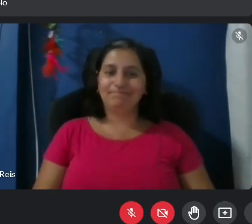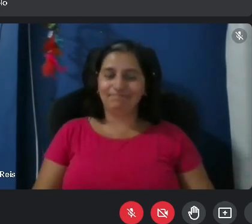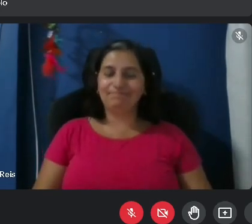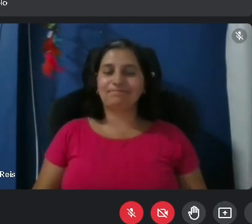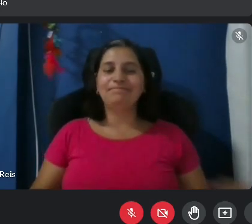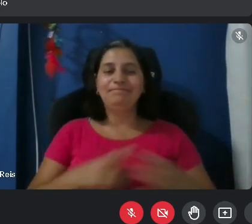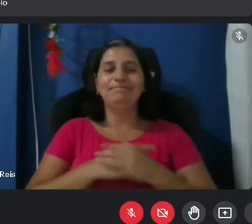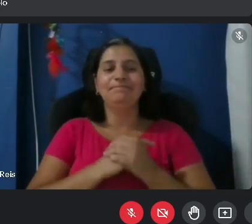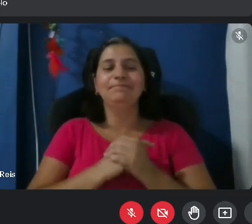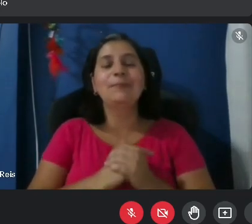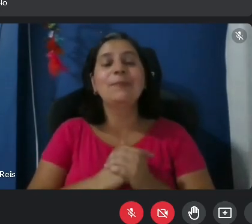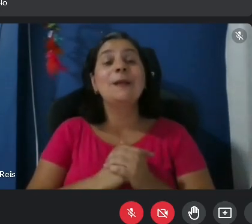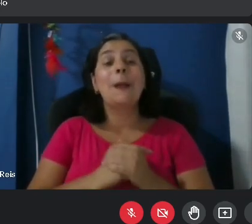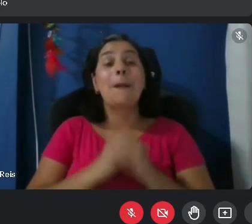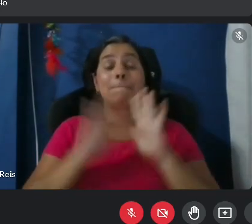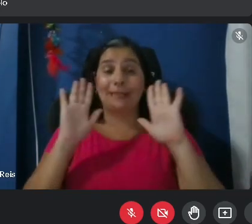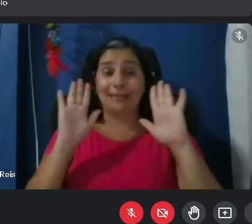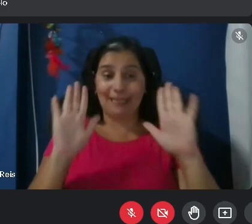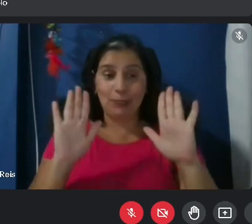É uma pergunta para você.